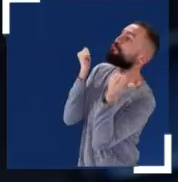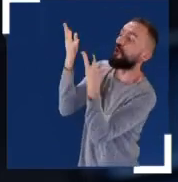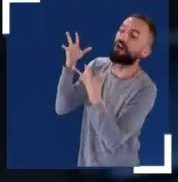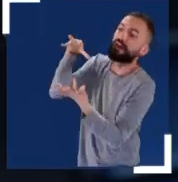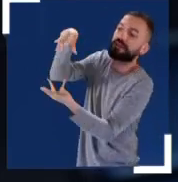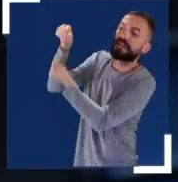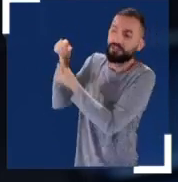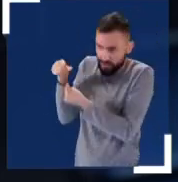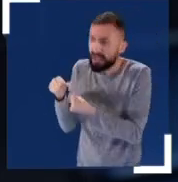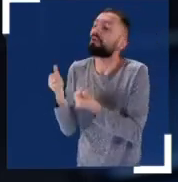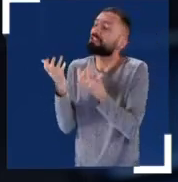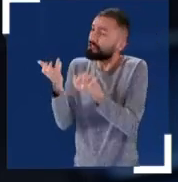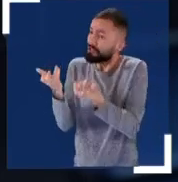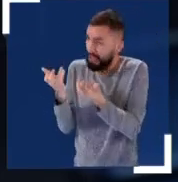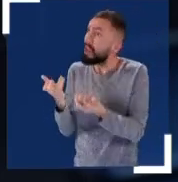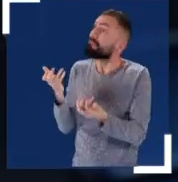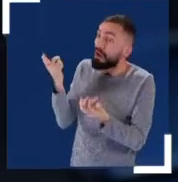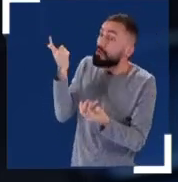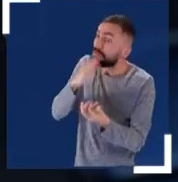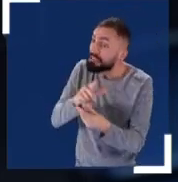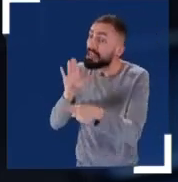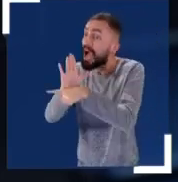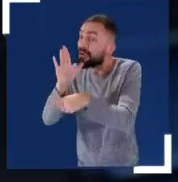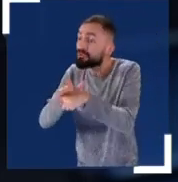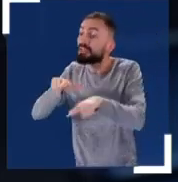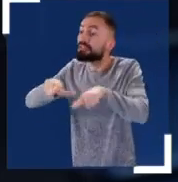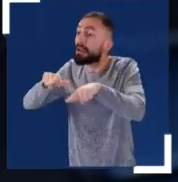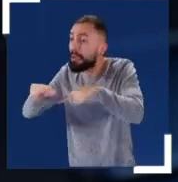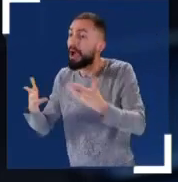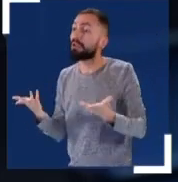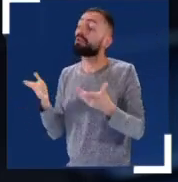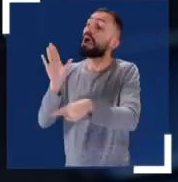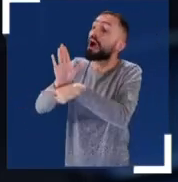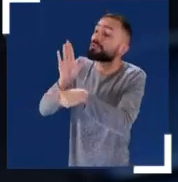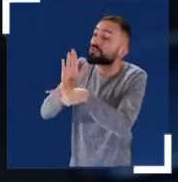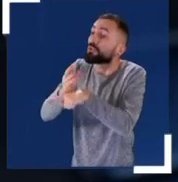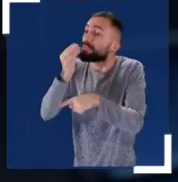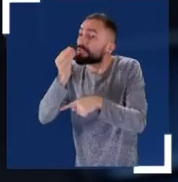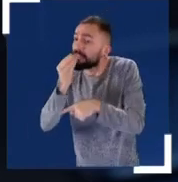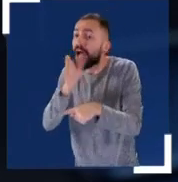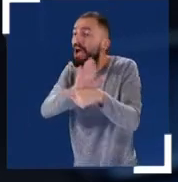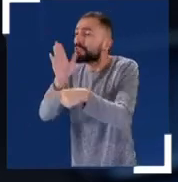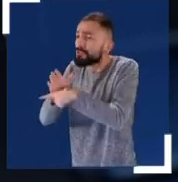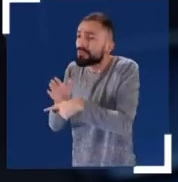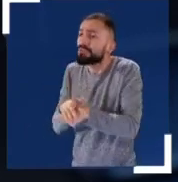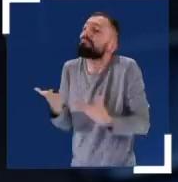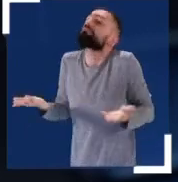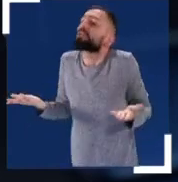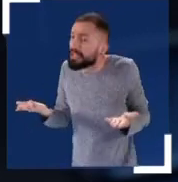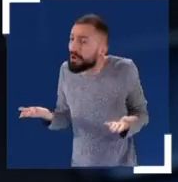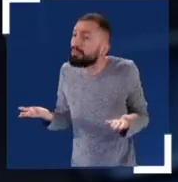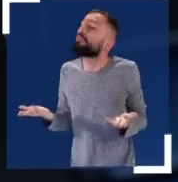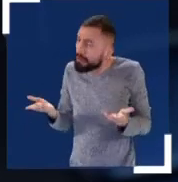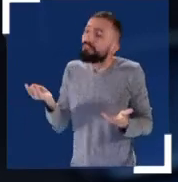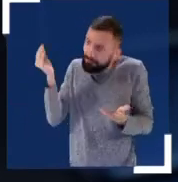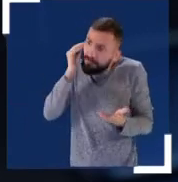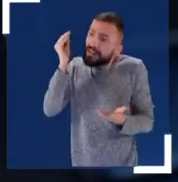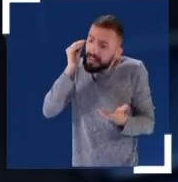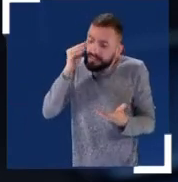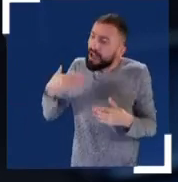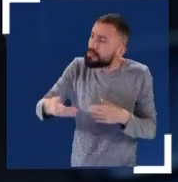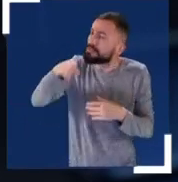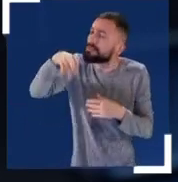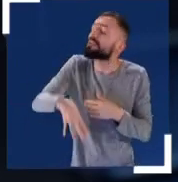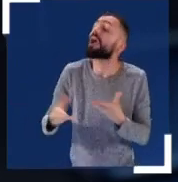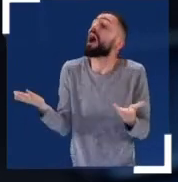que isso for possível para gerar mais empregos, mais oportunidades e atender bem a população, por que não fazer? Vamos fazer. E vamos expandir esses